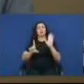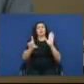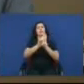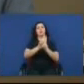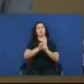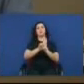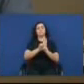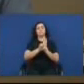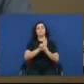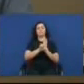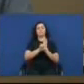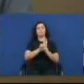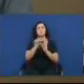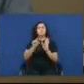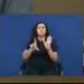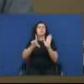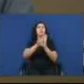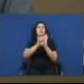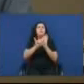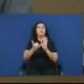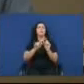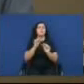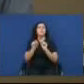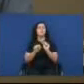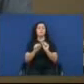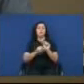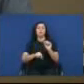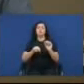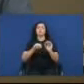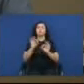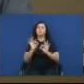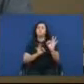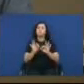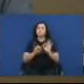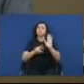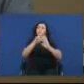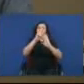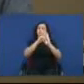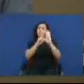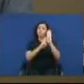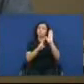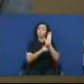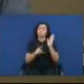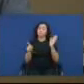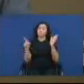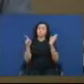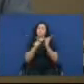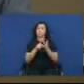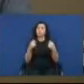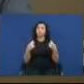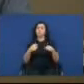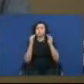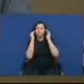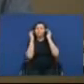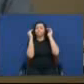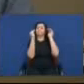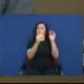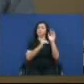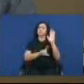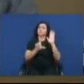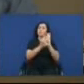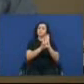em leis. O que são leis? São ordenamentos, normas que nós somos obrigados a